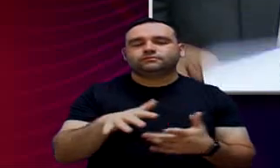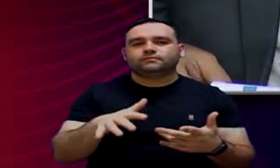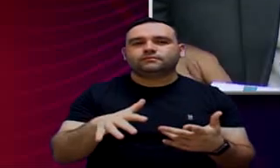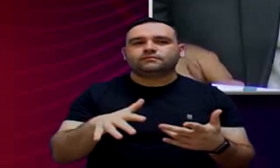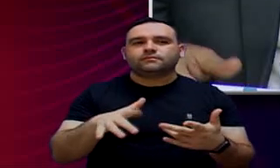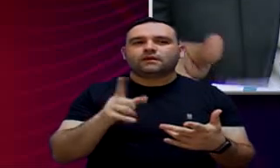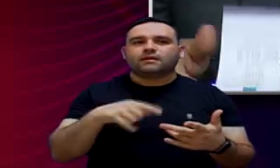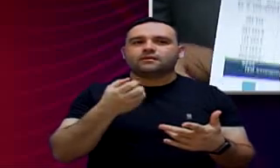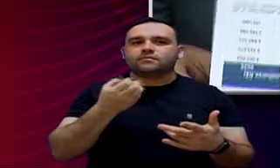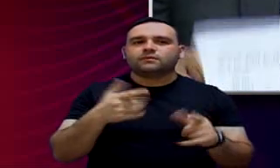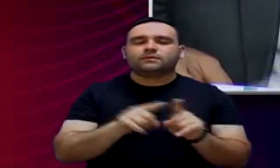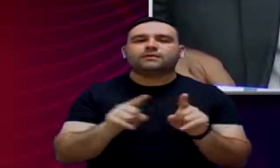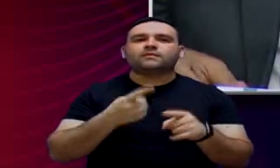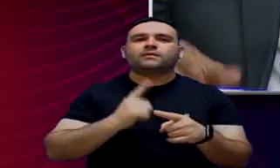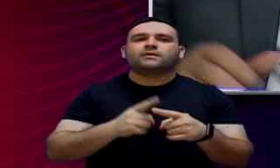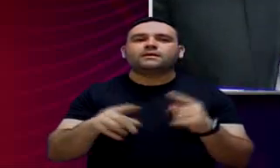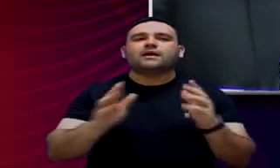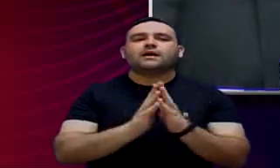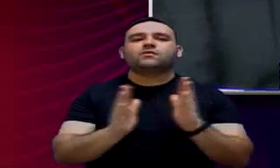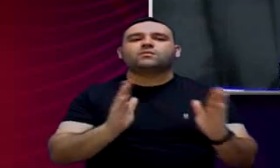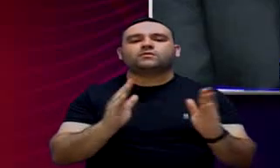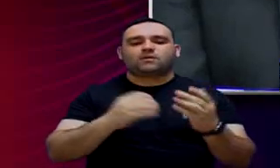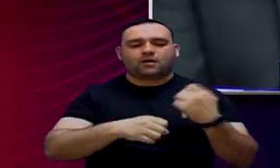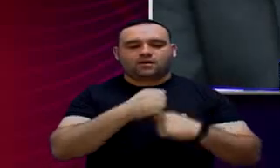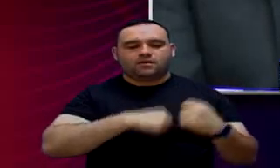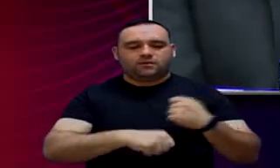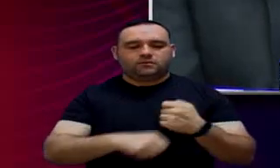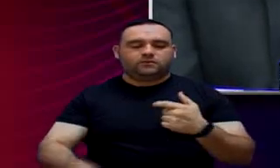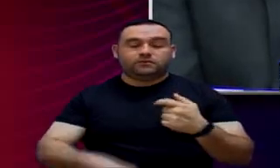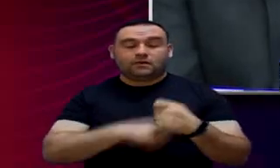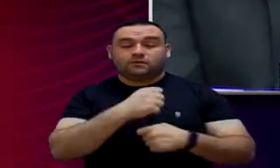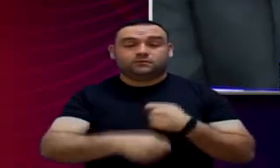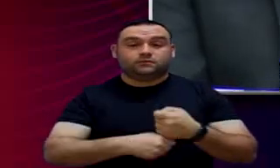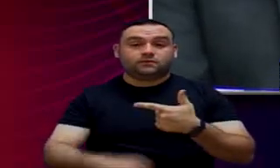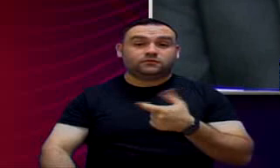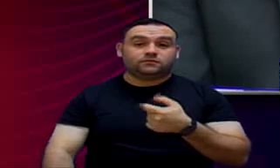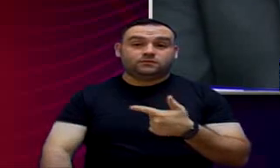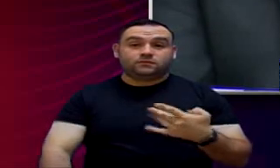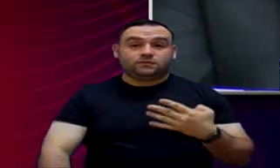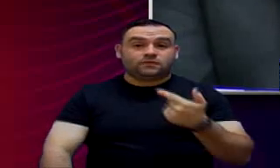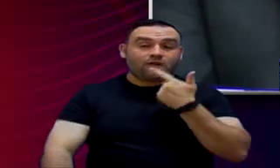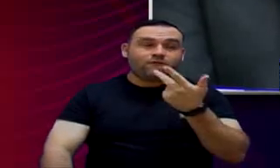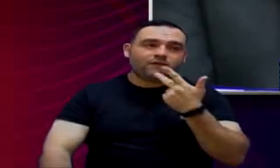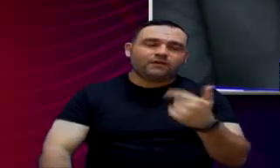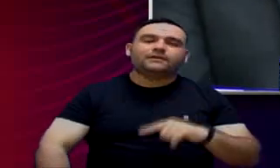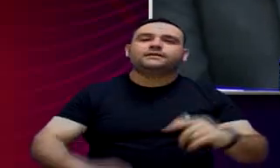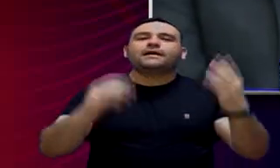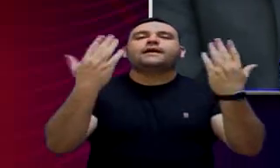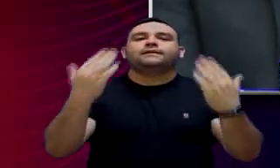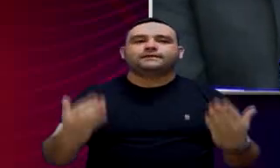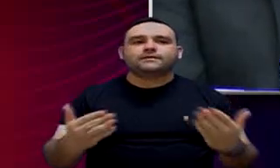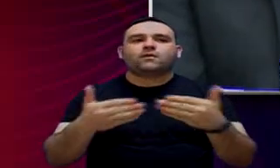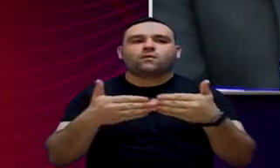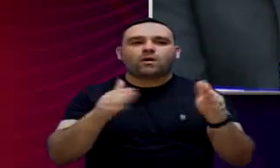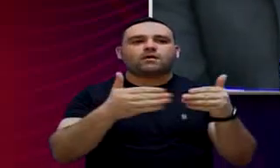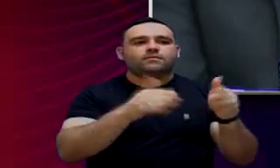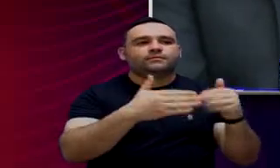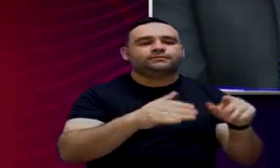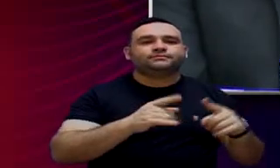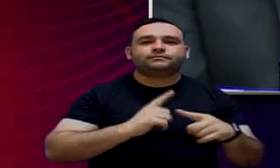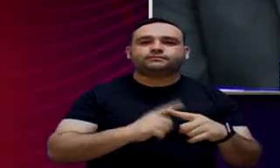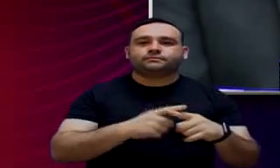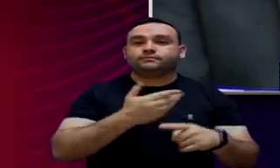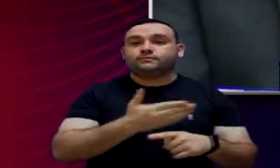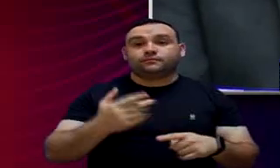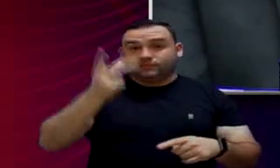interessante porque no período de 2024 o senhor disse conforme a licitação vai sendo aberta para que não seja